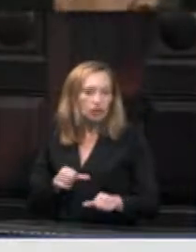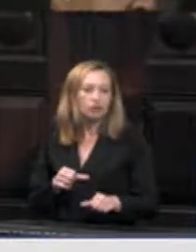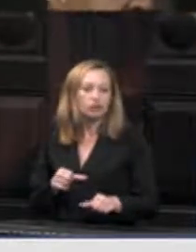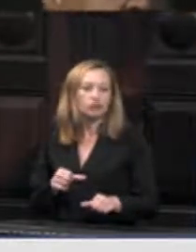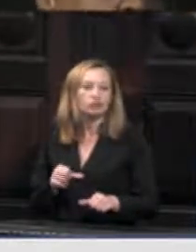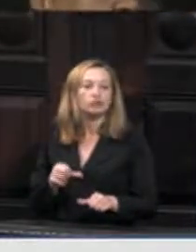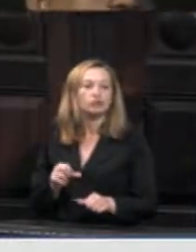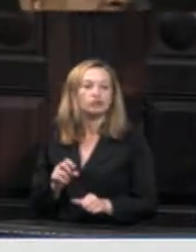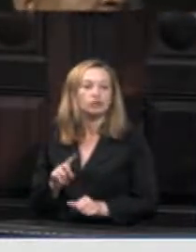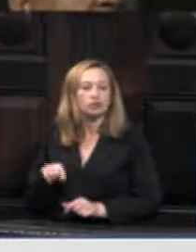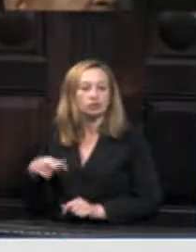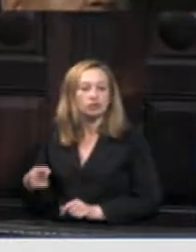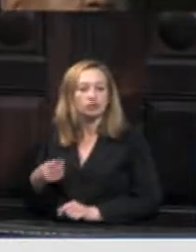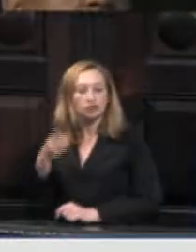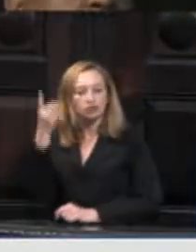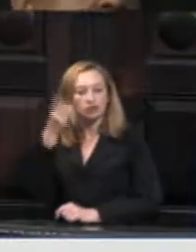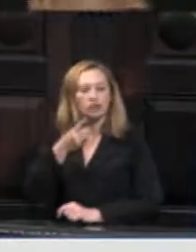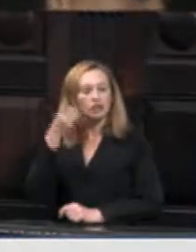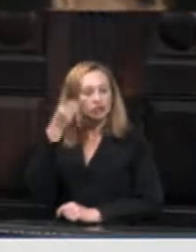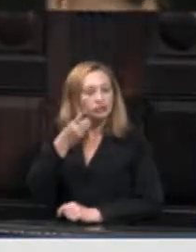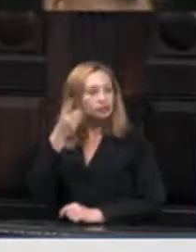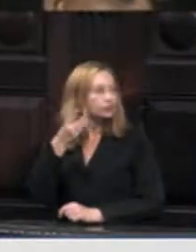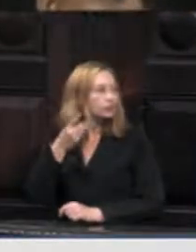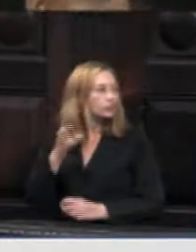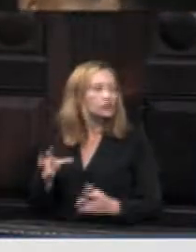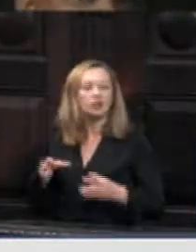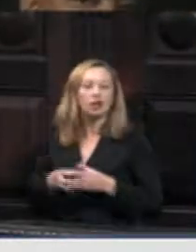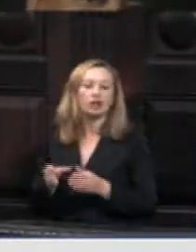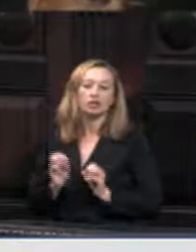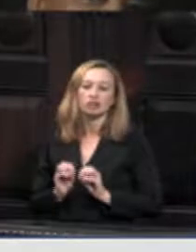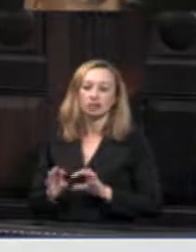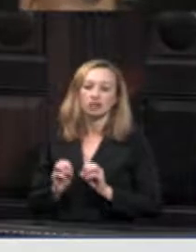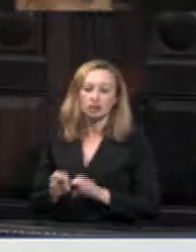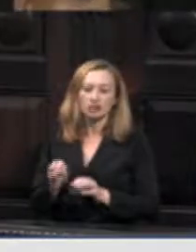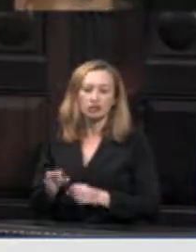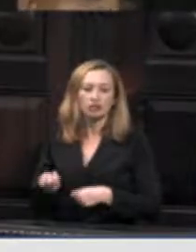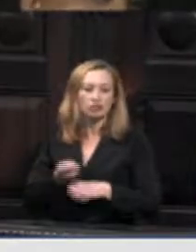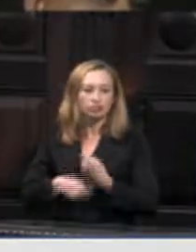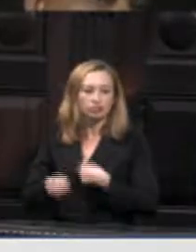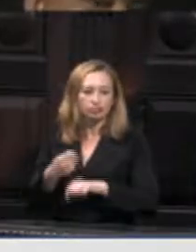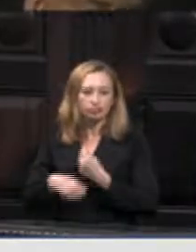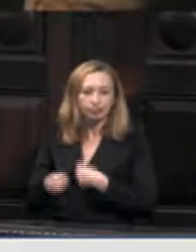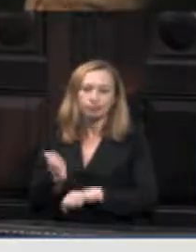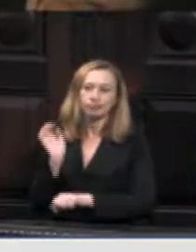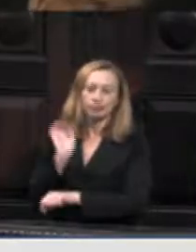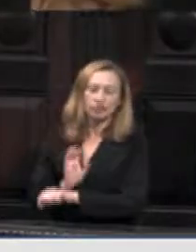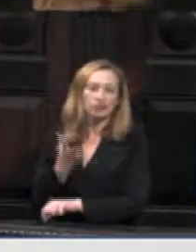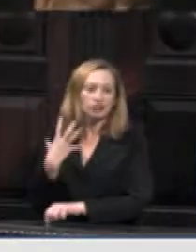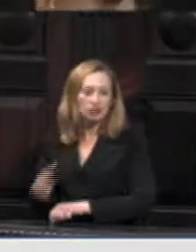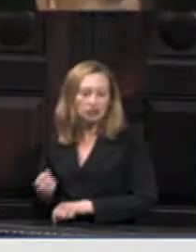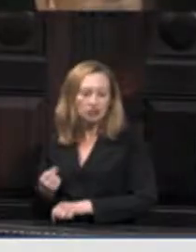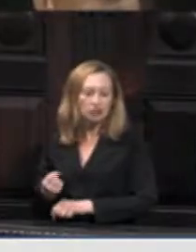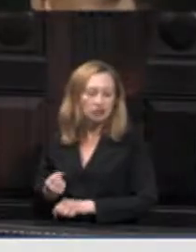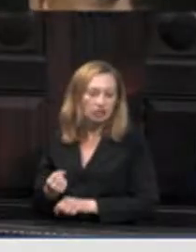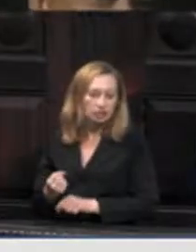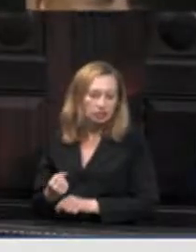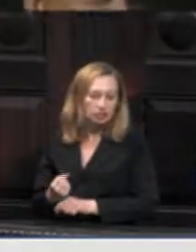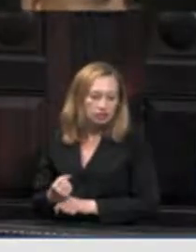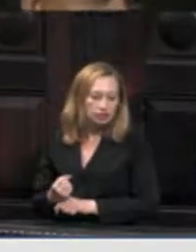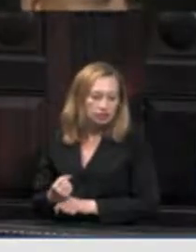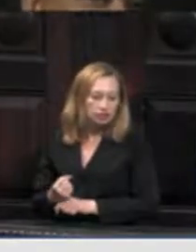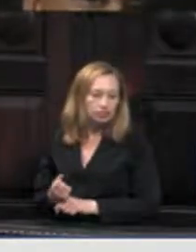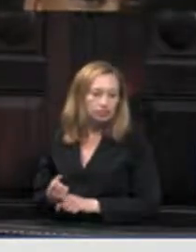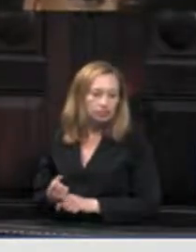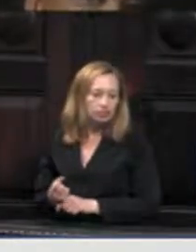públicos, favorável. De tributação, controle da arrecadação estadual, fiscalização dos tributos estaduais, favorável. De orçamento, finanças, fiscalização financeira e